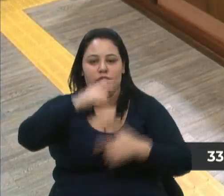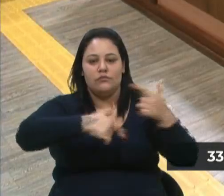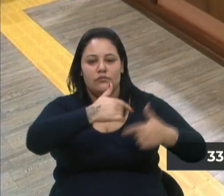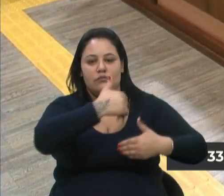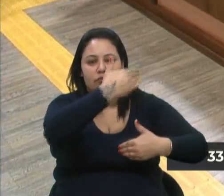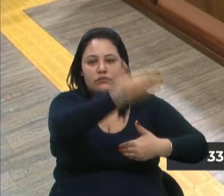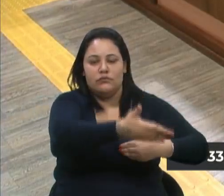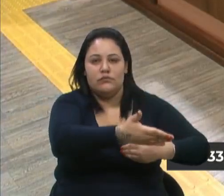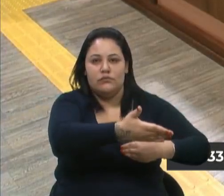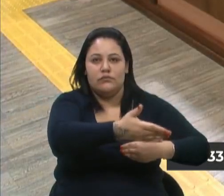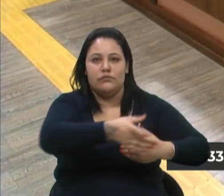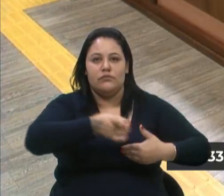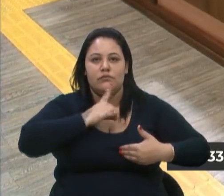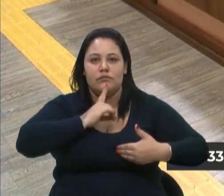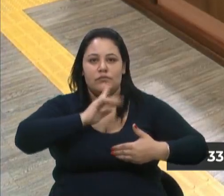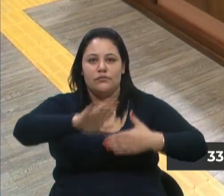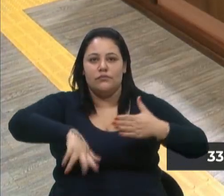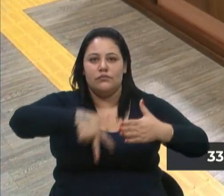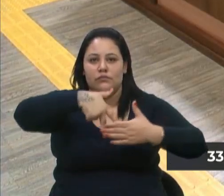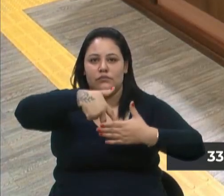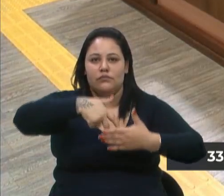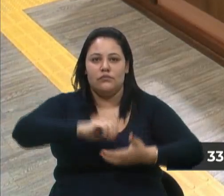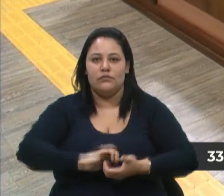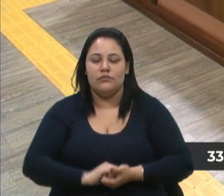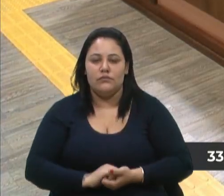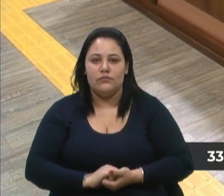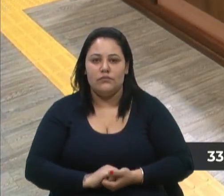Negocie grande expediente na tribuna.